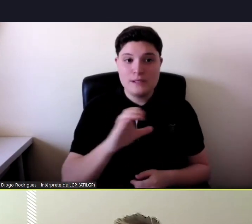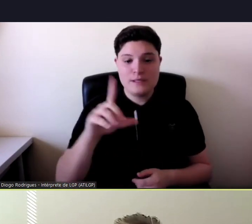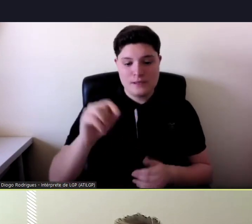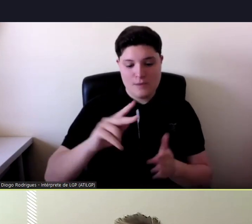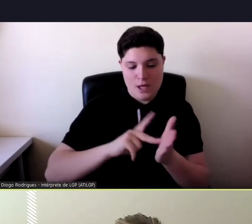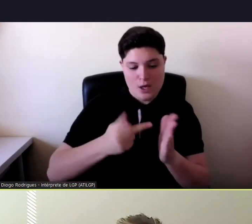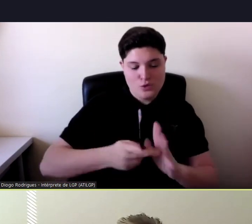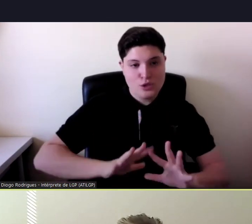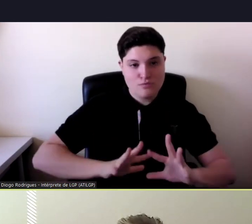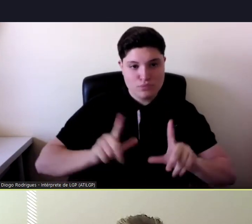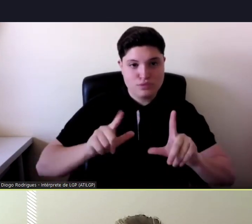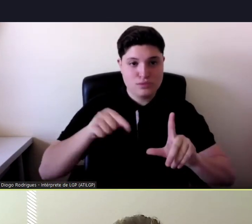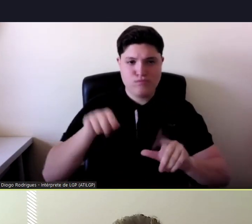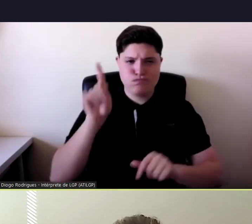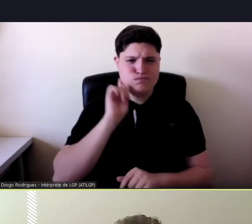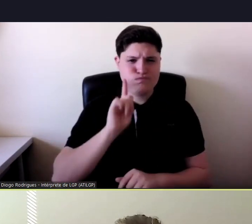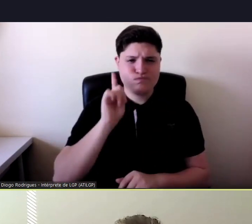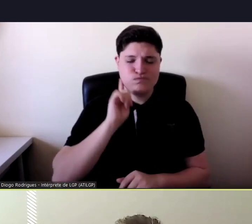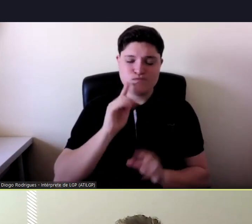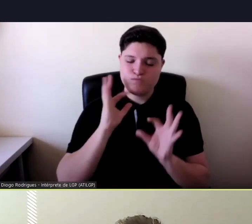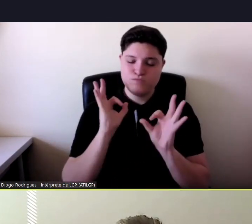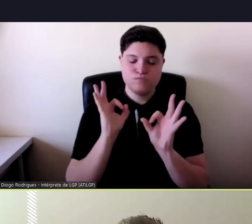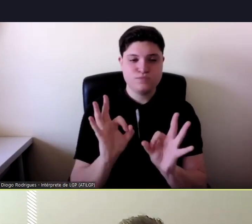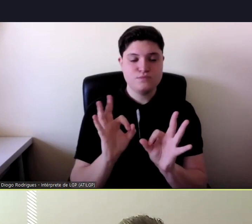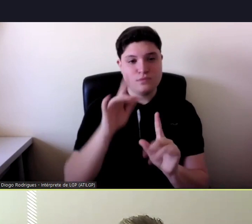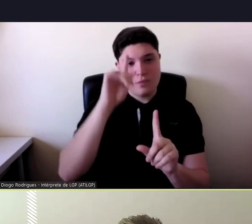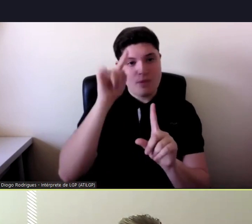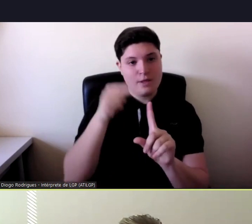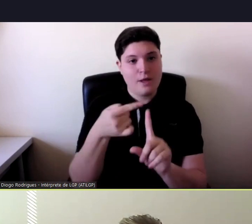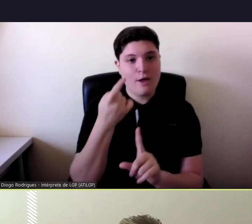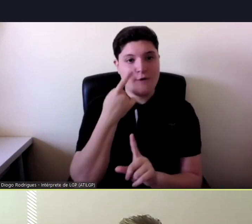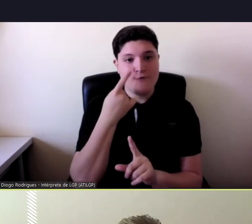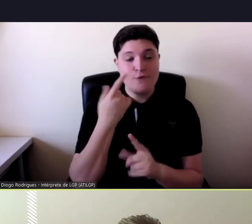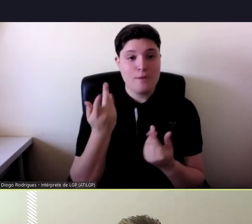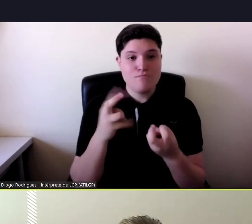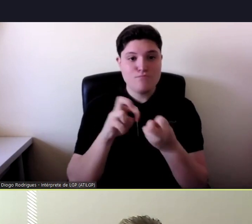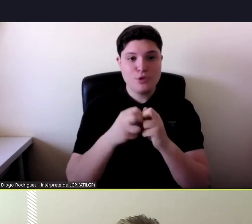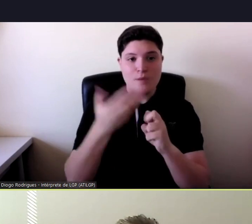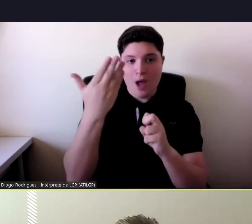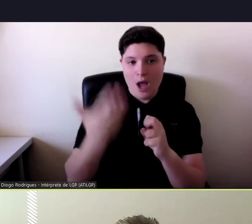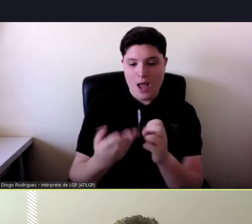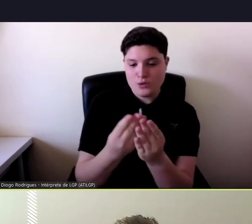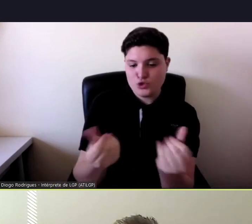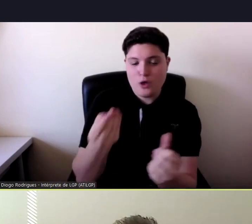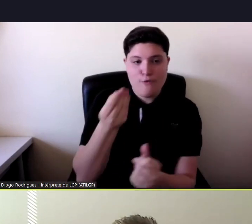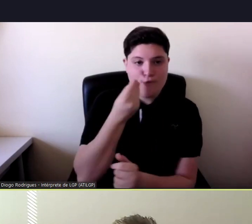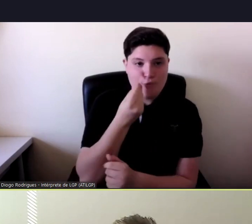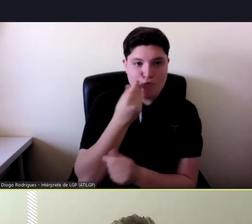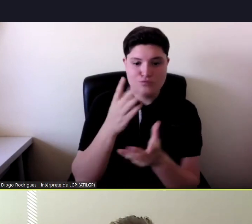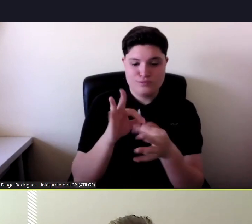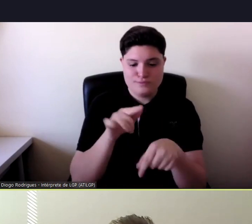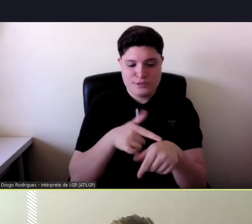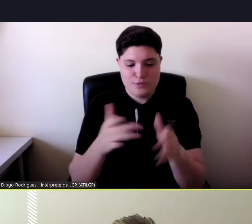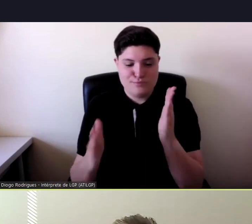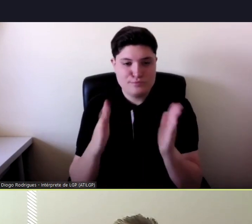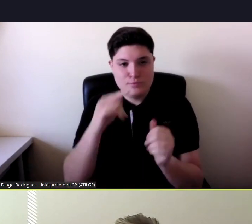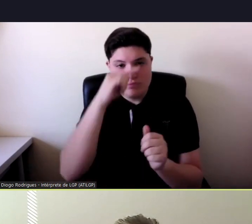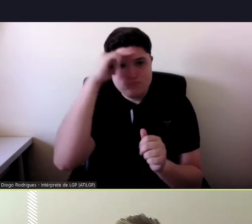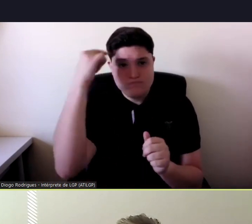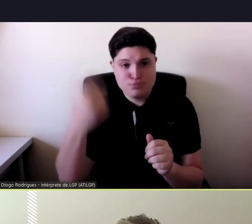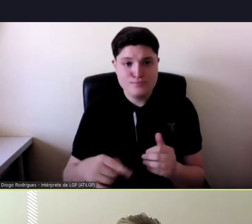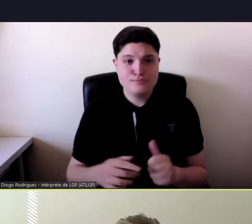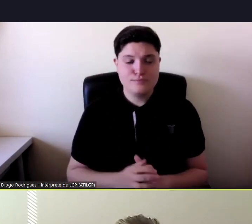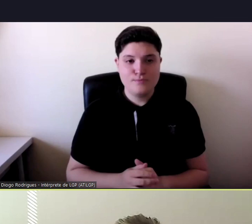tecnológica desempenham um papel crucial na identificação quer das soluções, em tempos de crise e não só, e